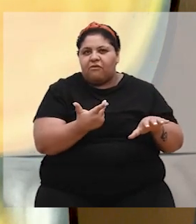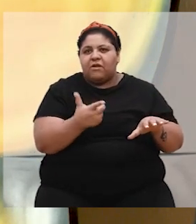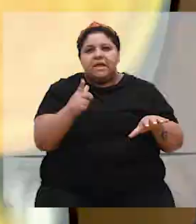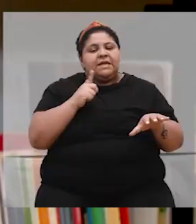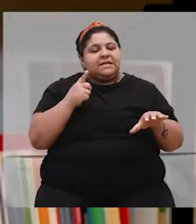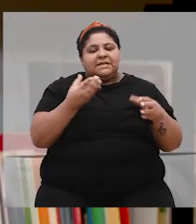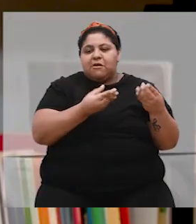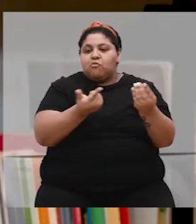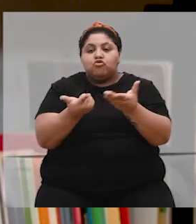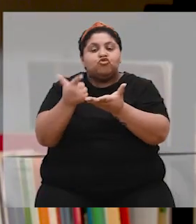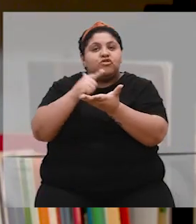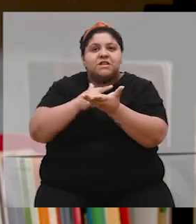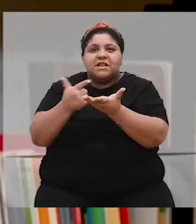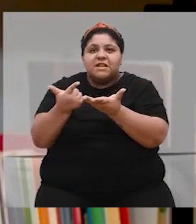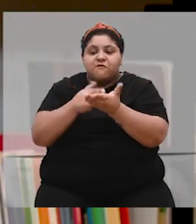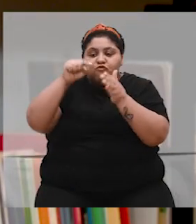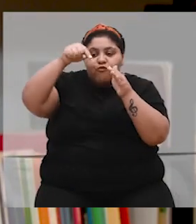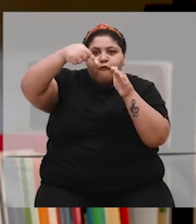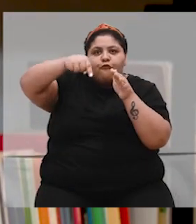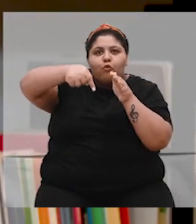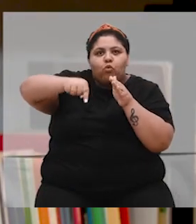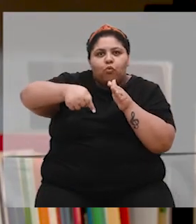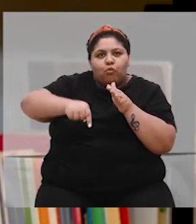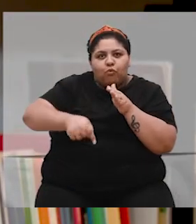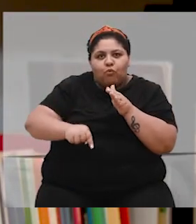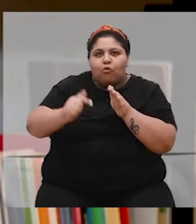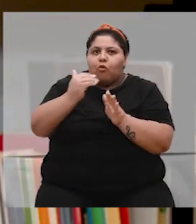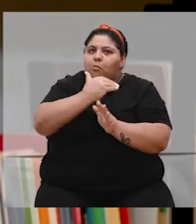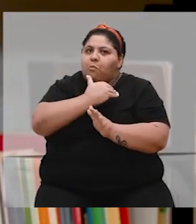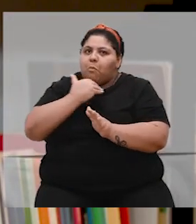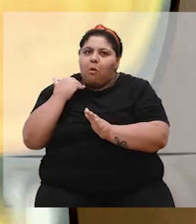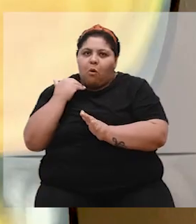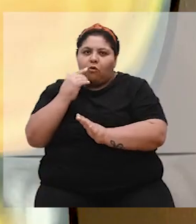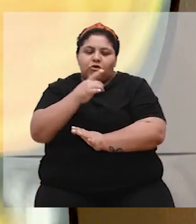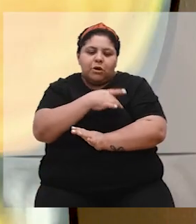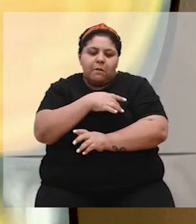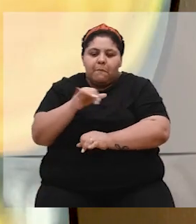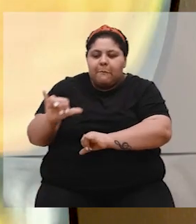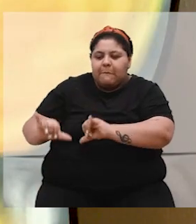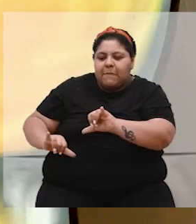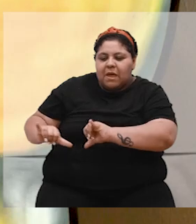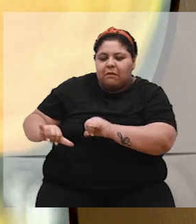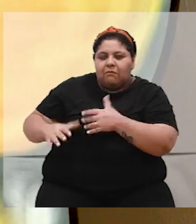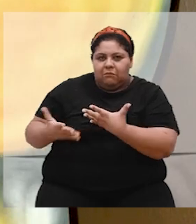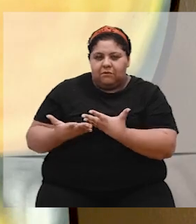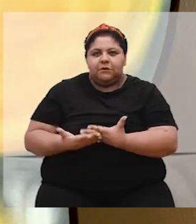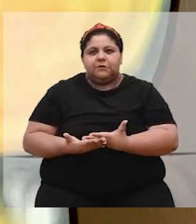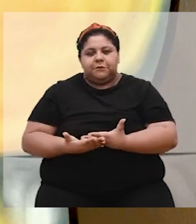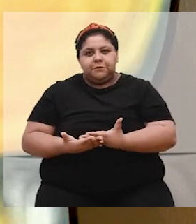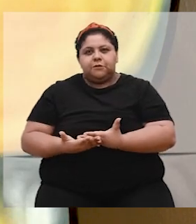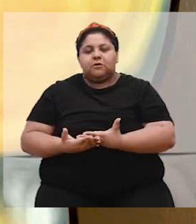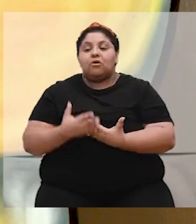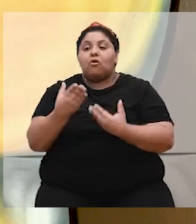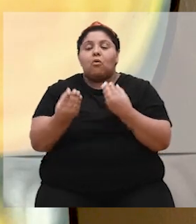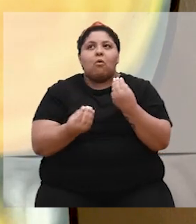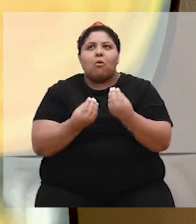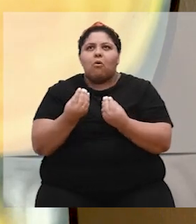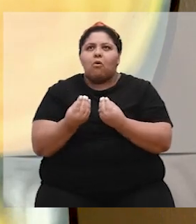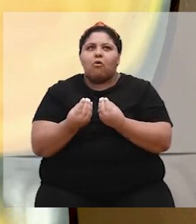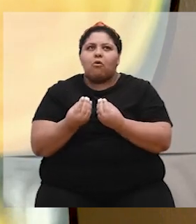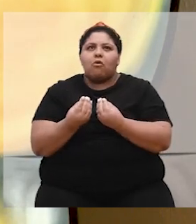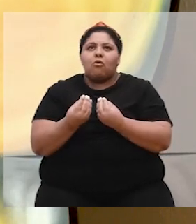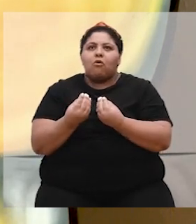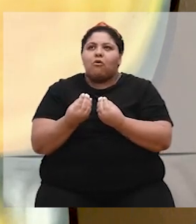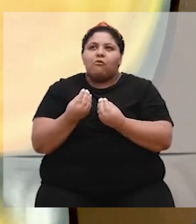está forrado de livros e desespero e mortes e sofrimento, né? Então, como